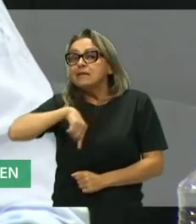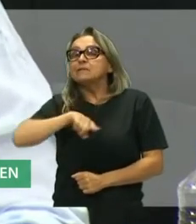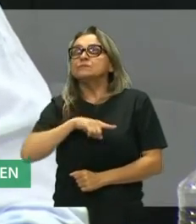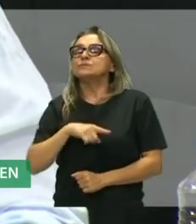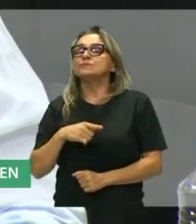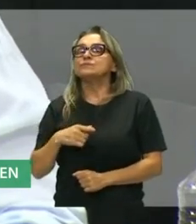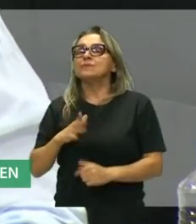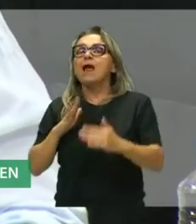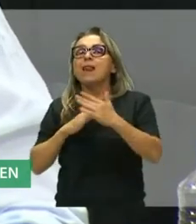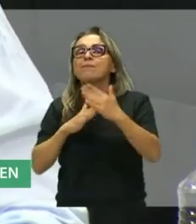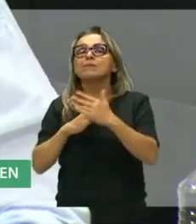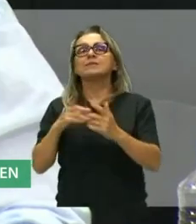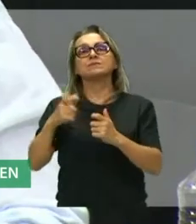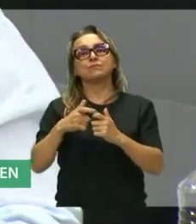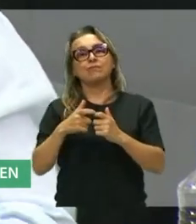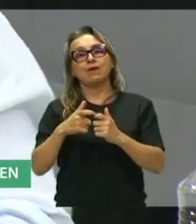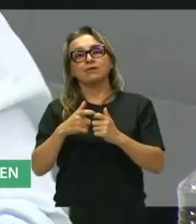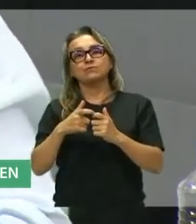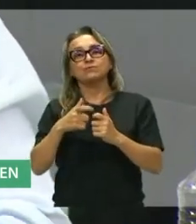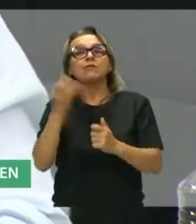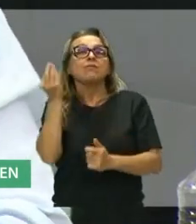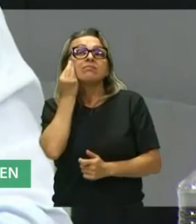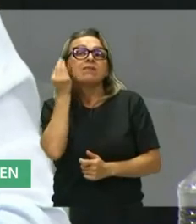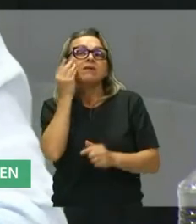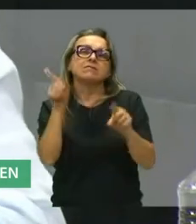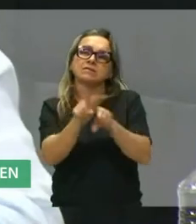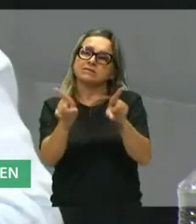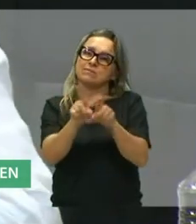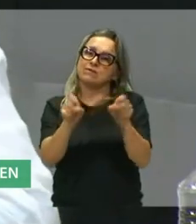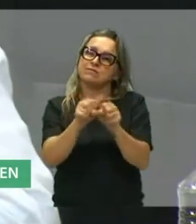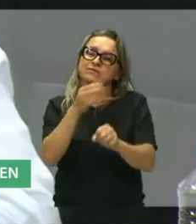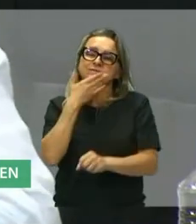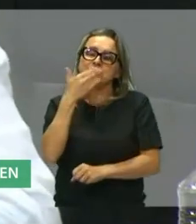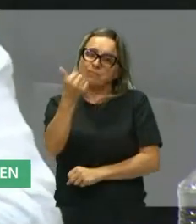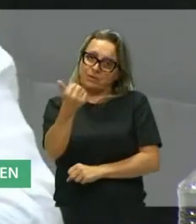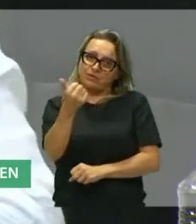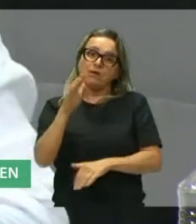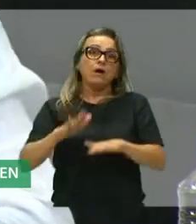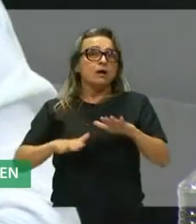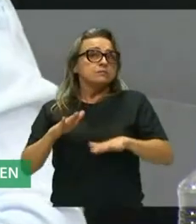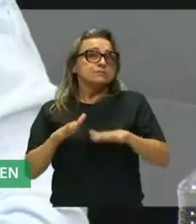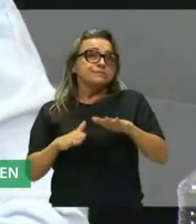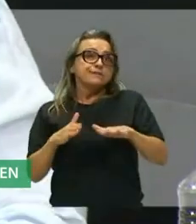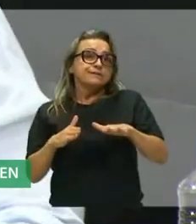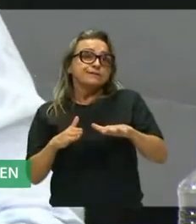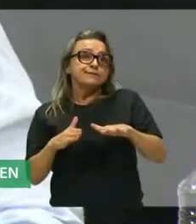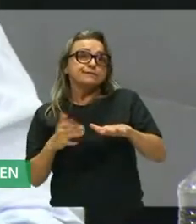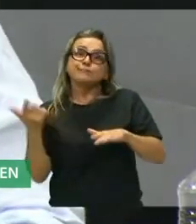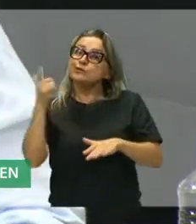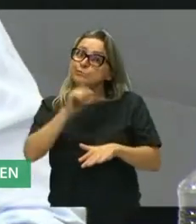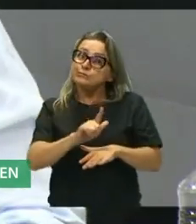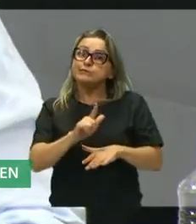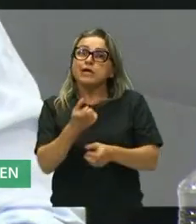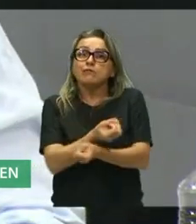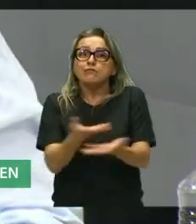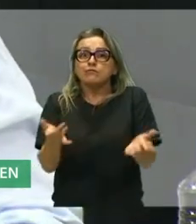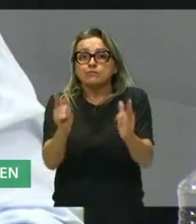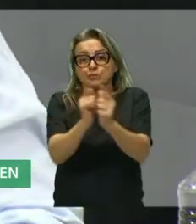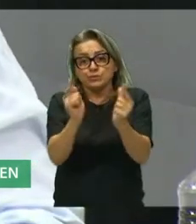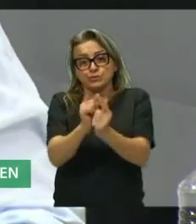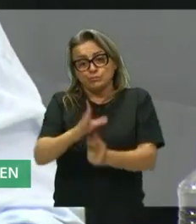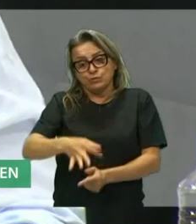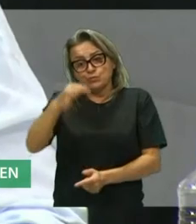tenta fazer o melhor. Pode ser que o melhor, às vezes, deixamos de passar o atendimento que a gente gostaria e tal, mas nós temos